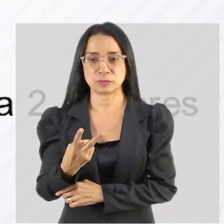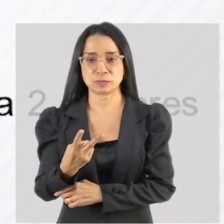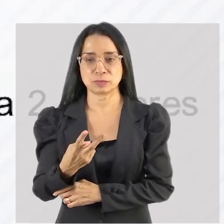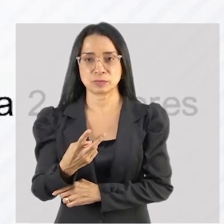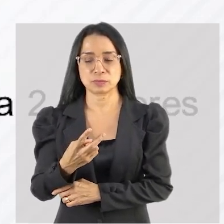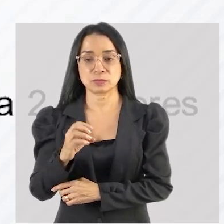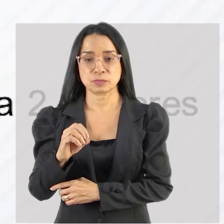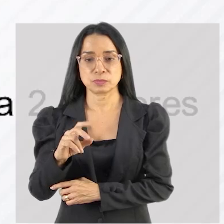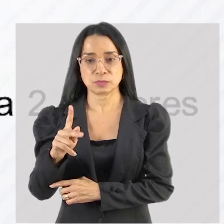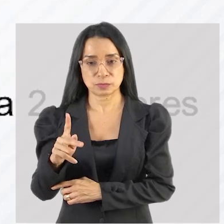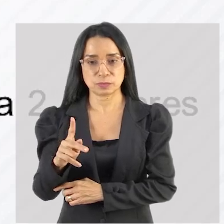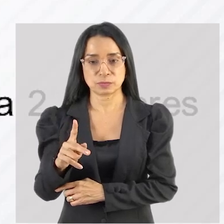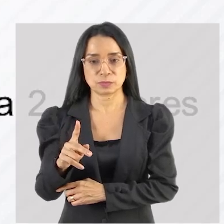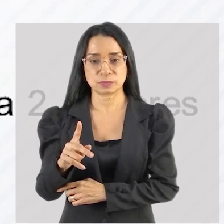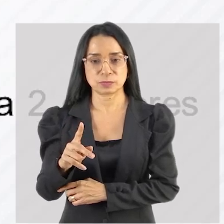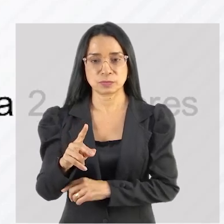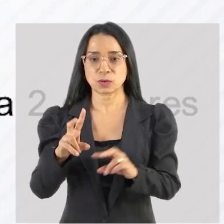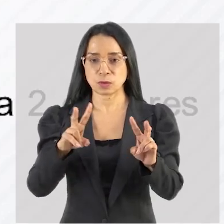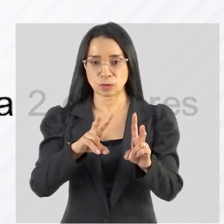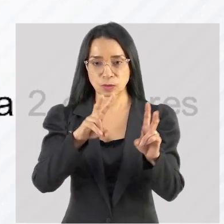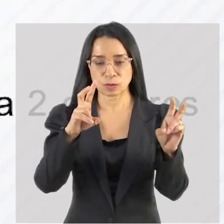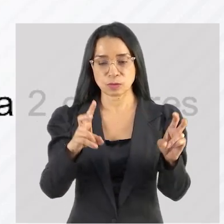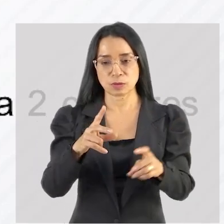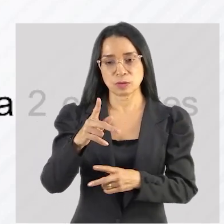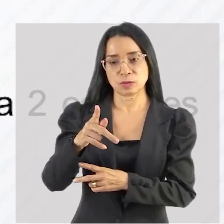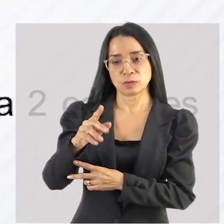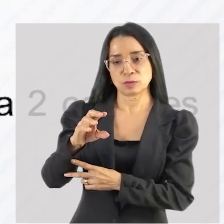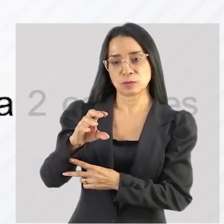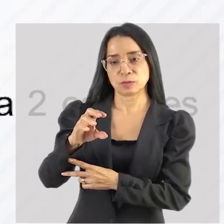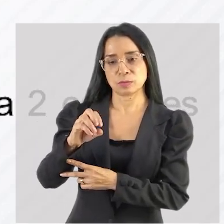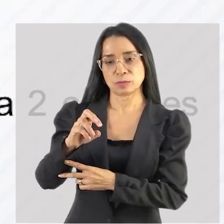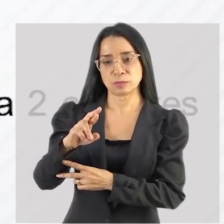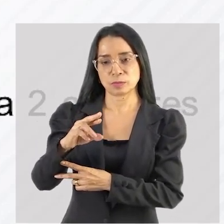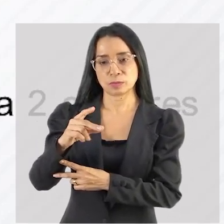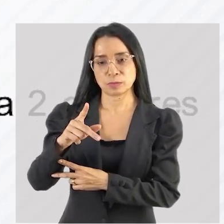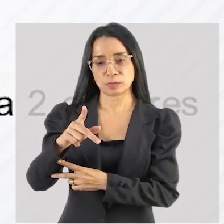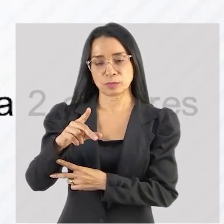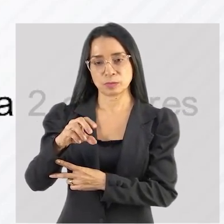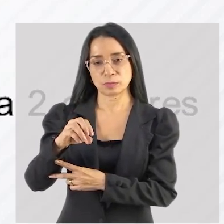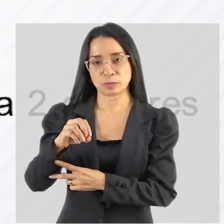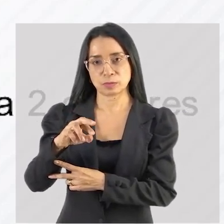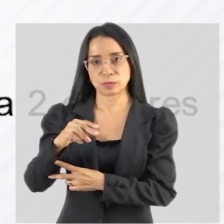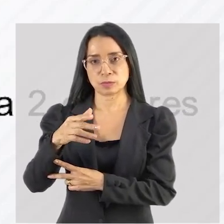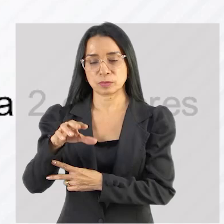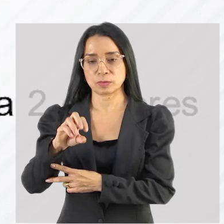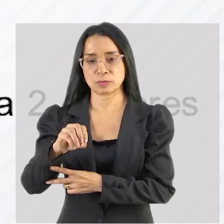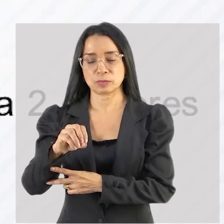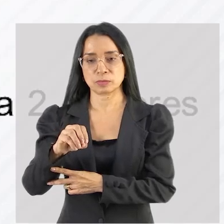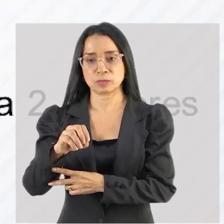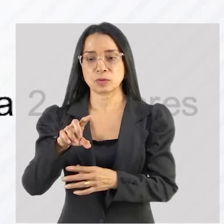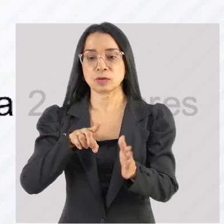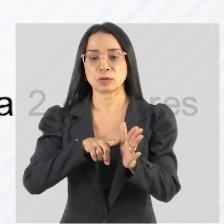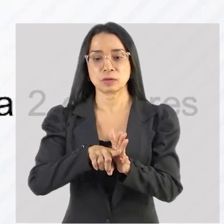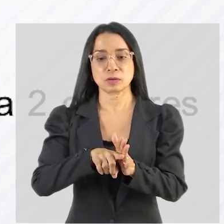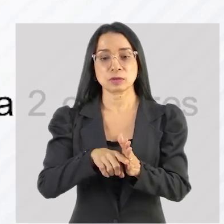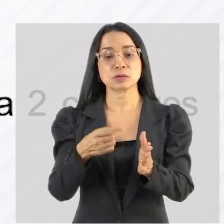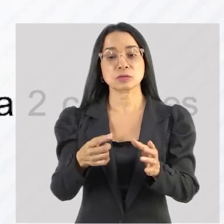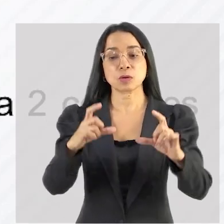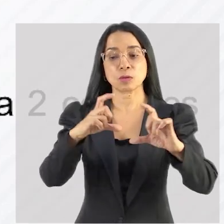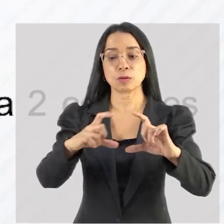82, ok? Ainda na perspectiva de quê? De proporção, ok? Questão de número 82 diz o